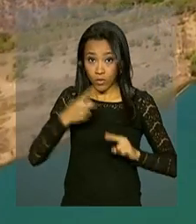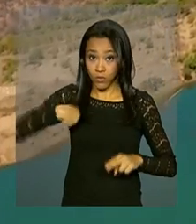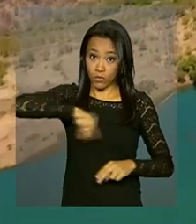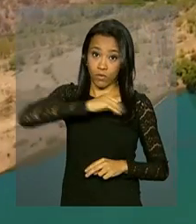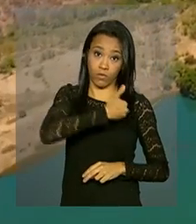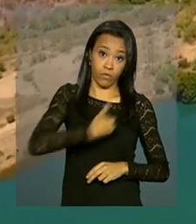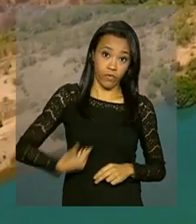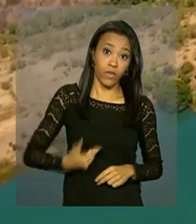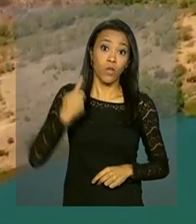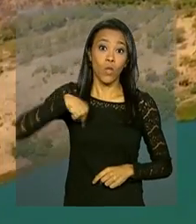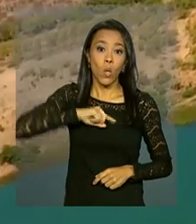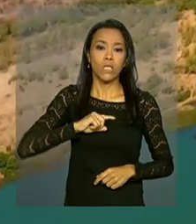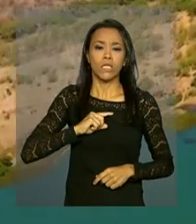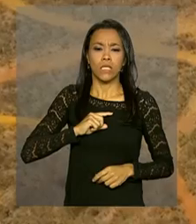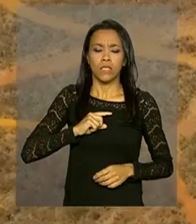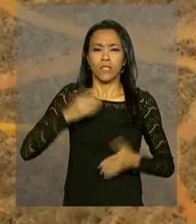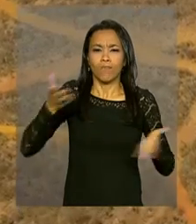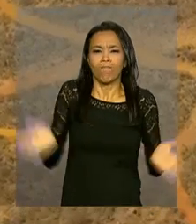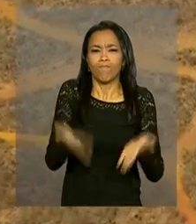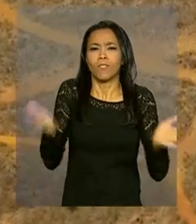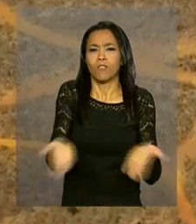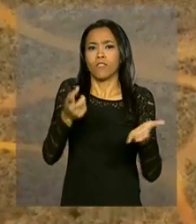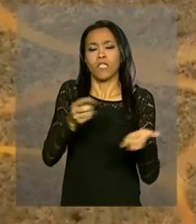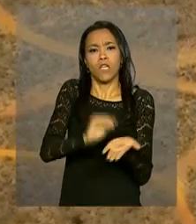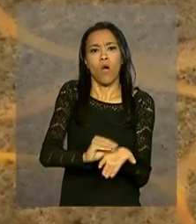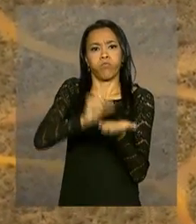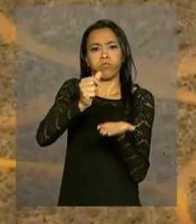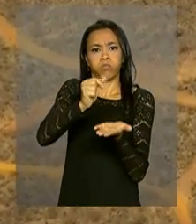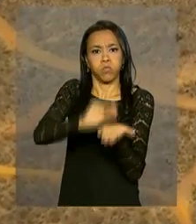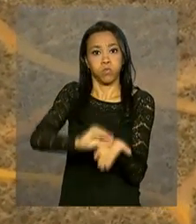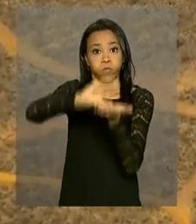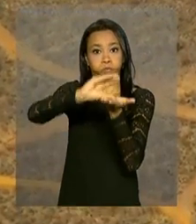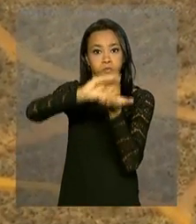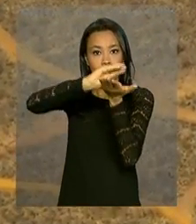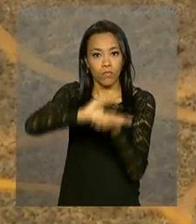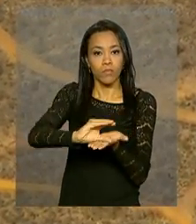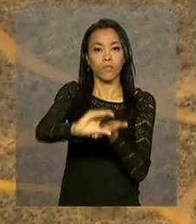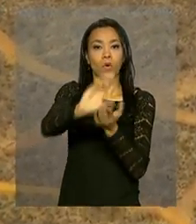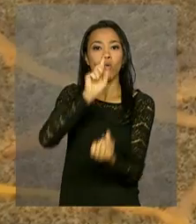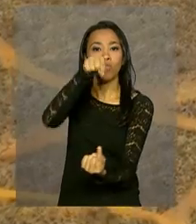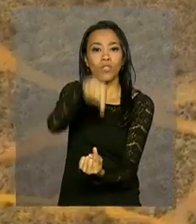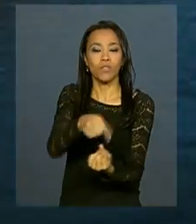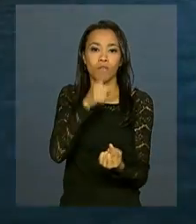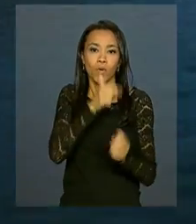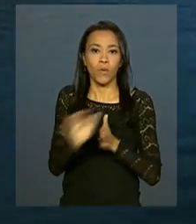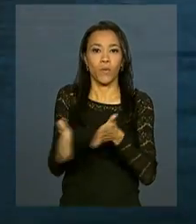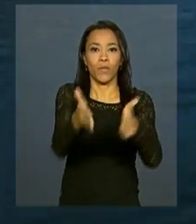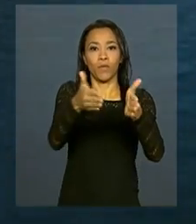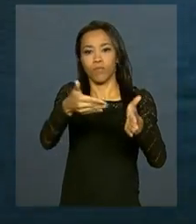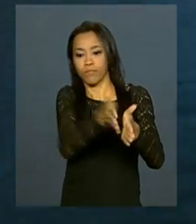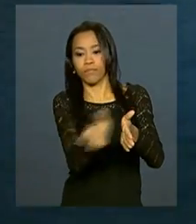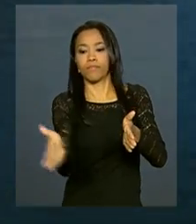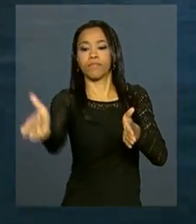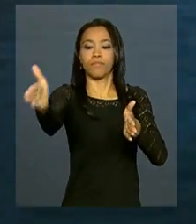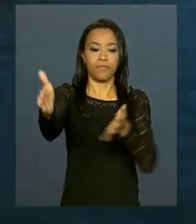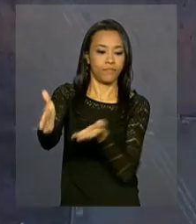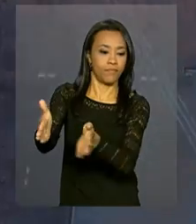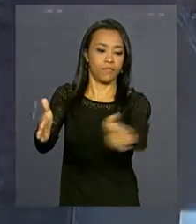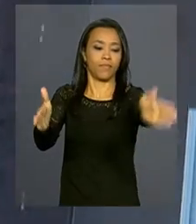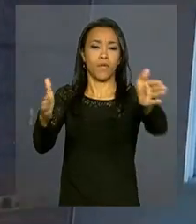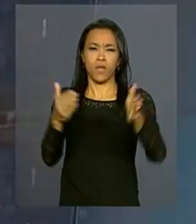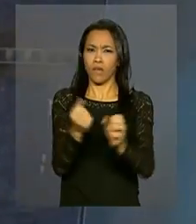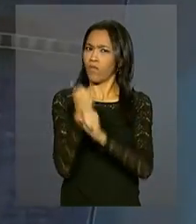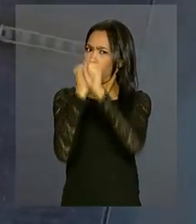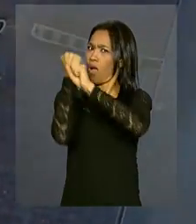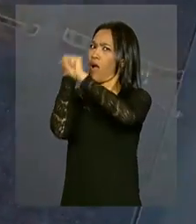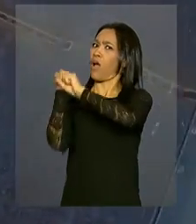incentivamos e alongamos bastante até as verbas destinadas à transposição do Rio São Francisco. Uma obra que, na verdade, começou há